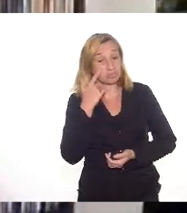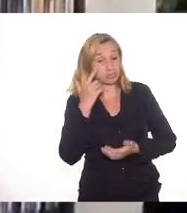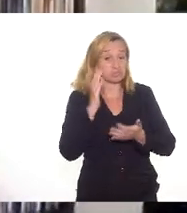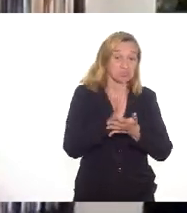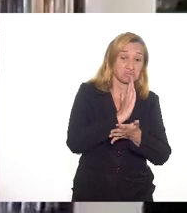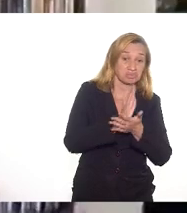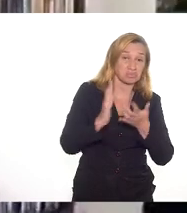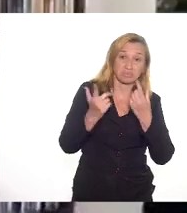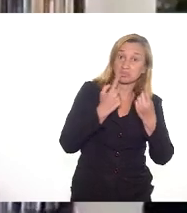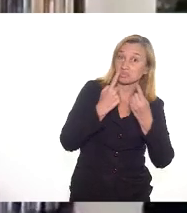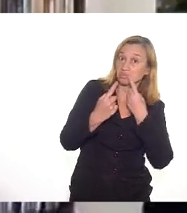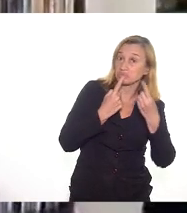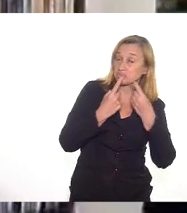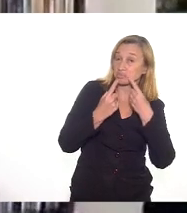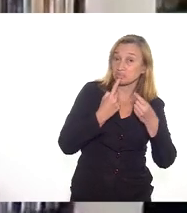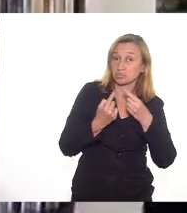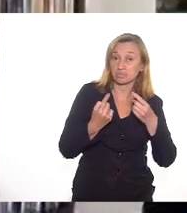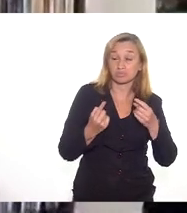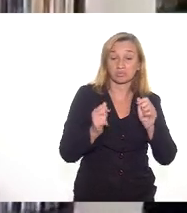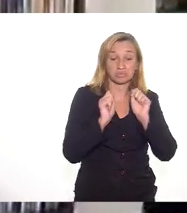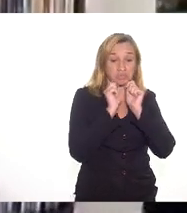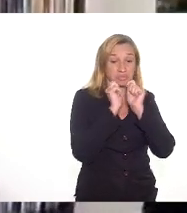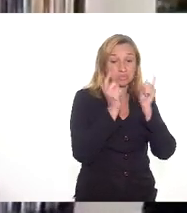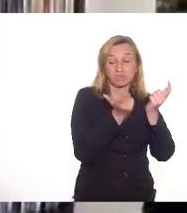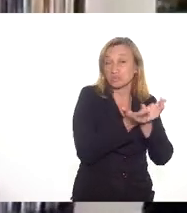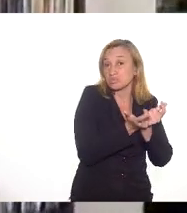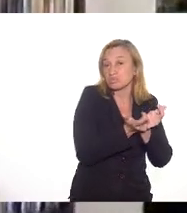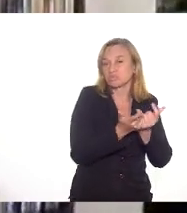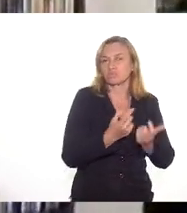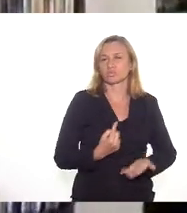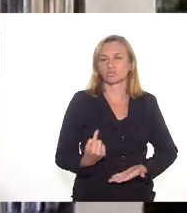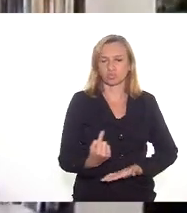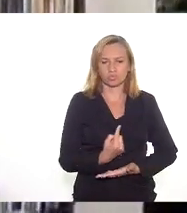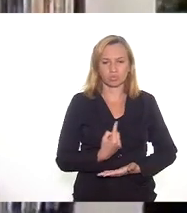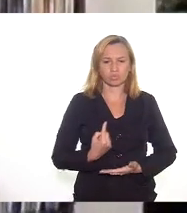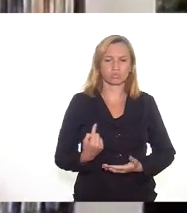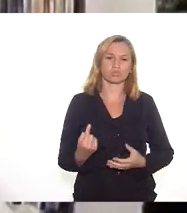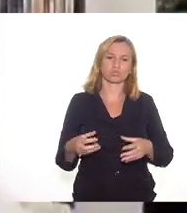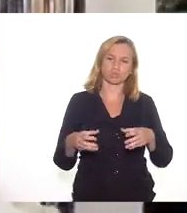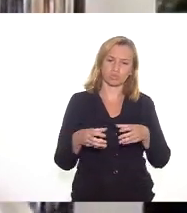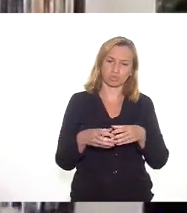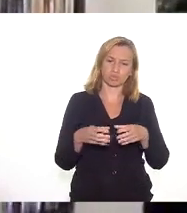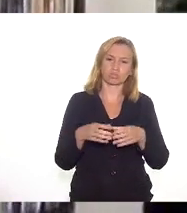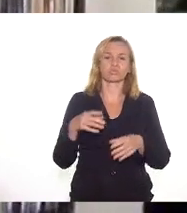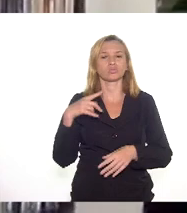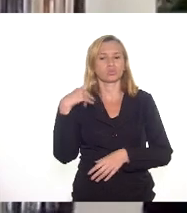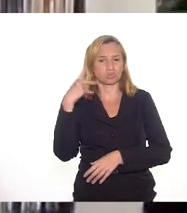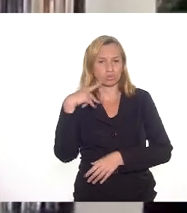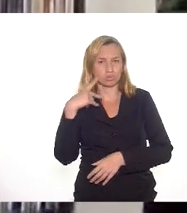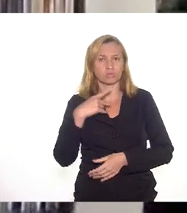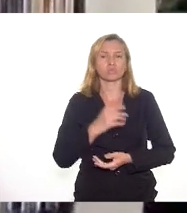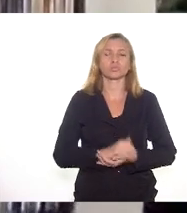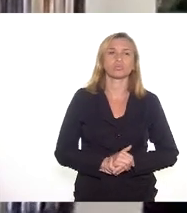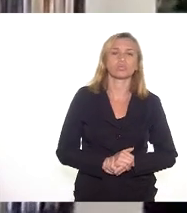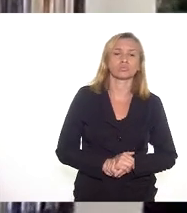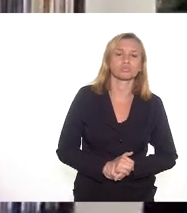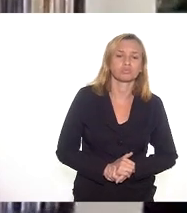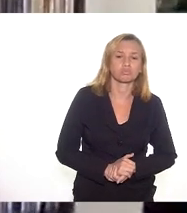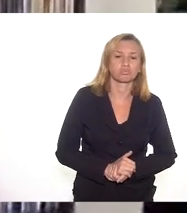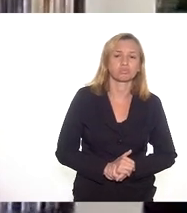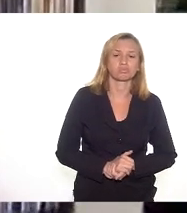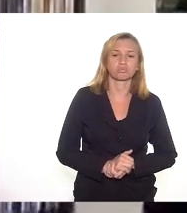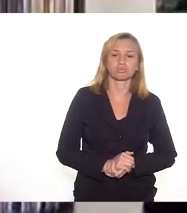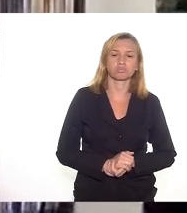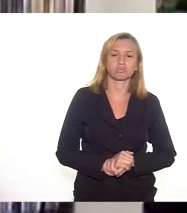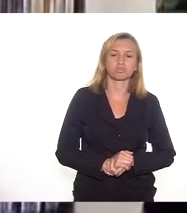discussões na Assembleia Legislativa, no nosso parlamento, que não